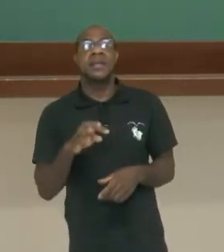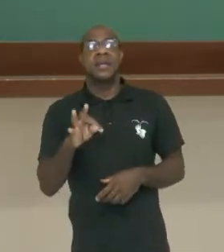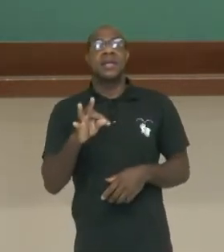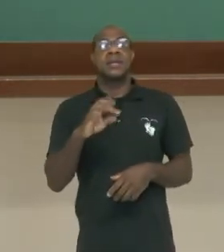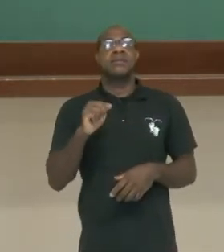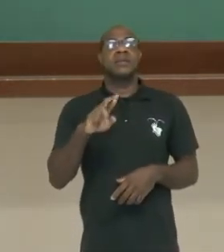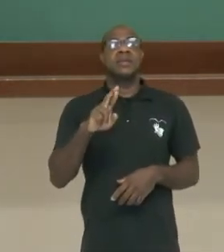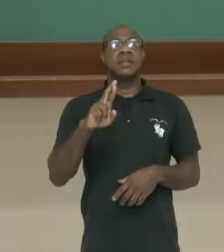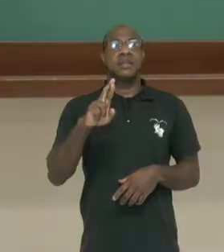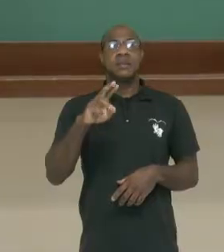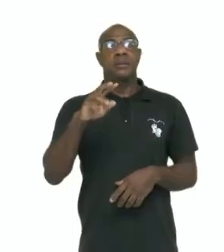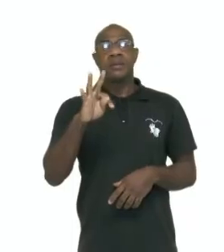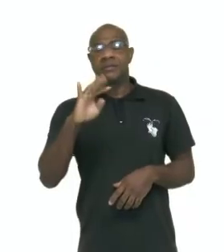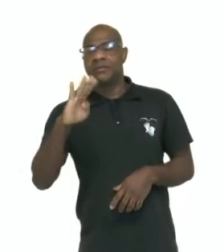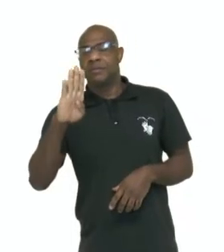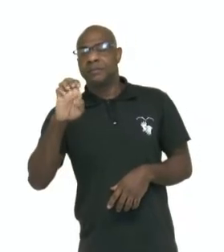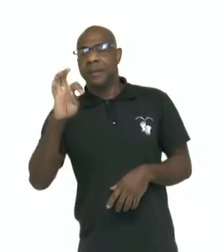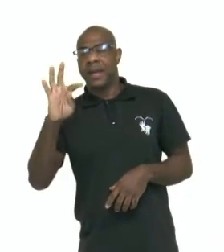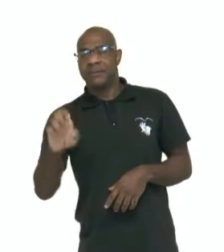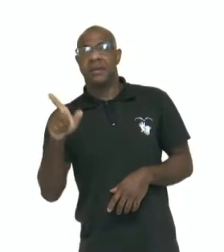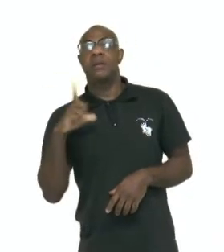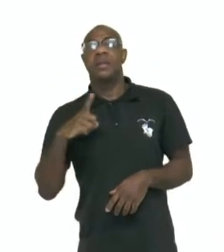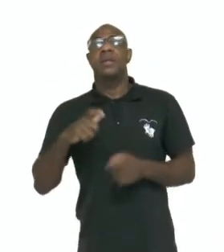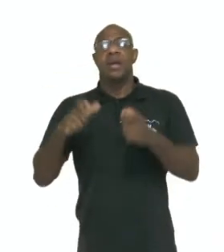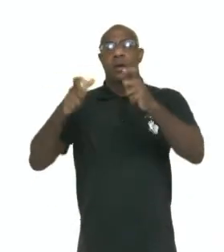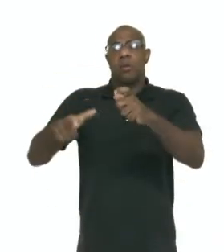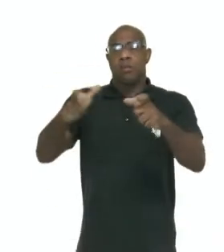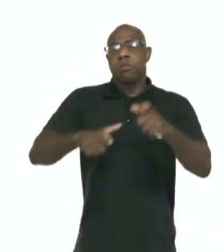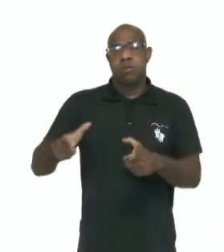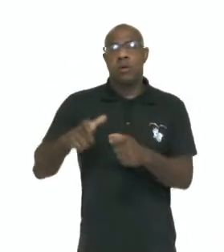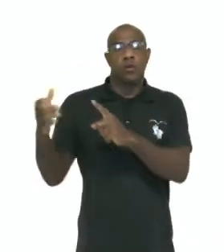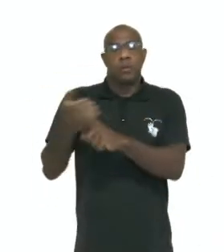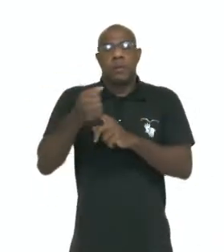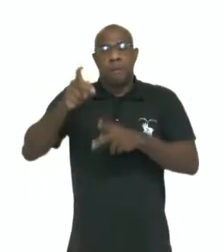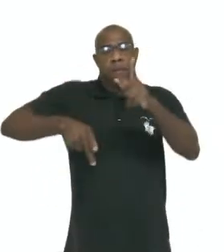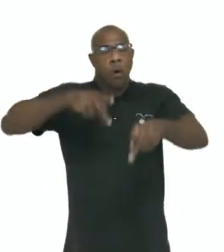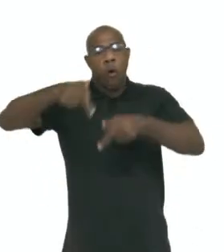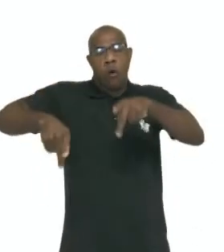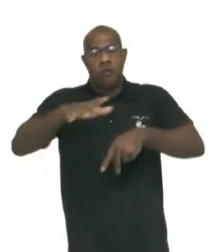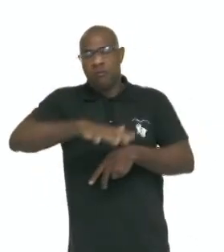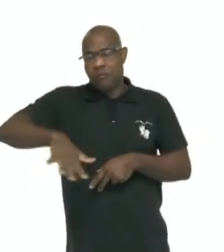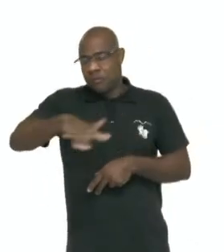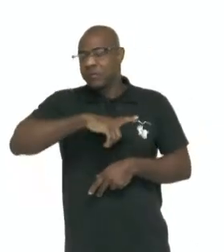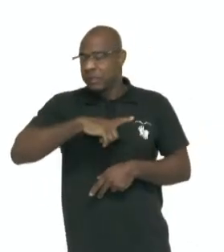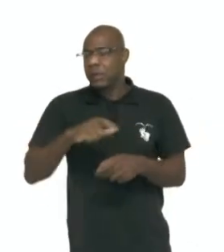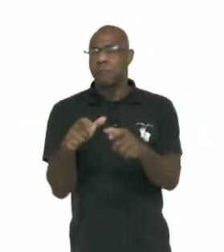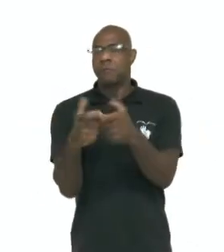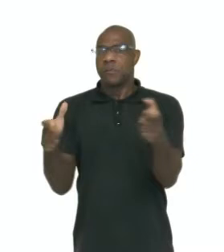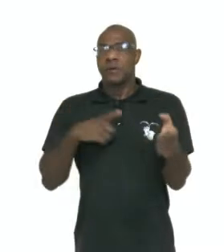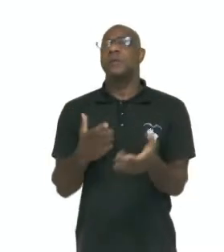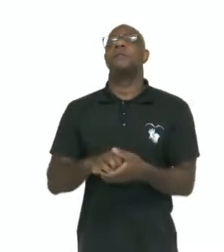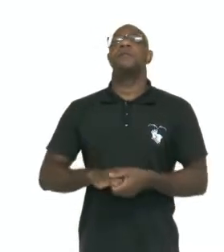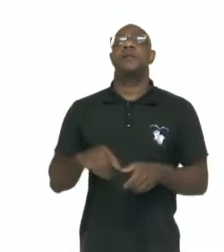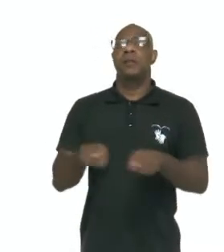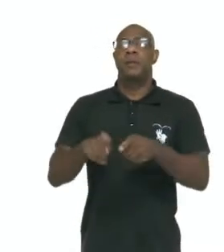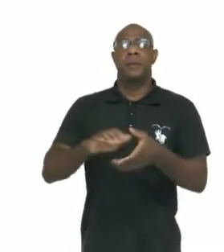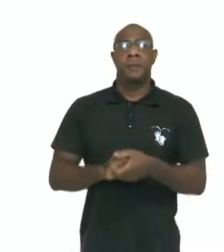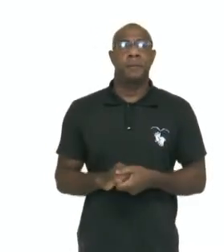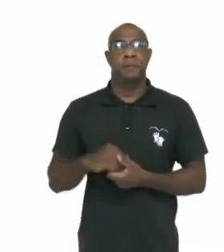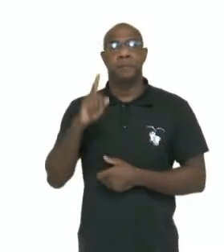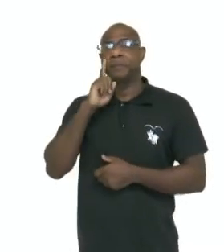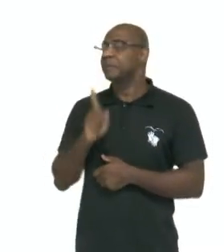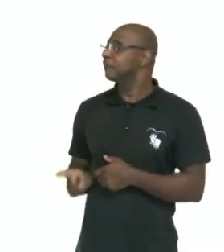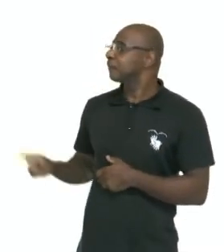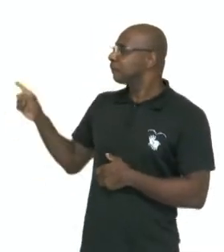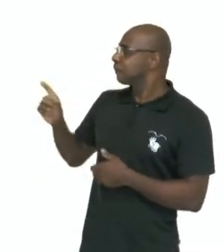sob domínio vários tipos de povos. Esses povos se discerniram durante vários séculos. Veja que aqui discriminado